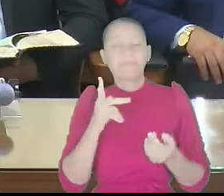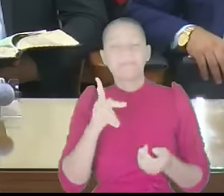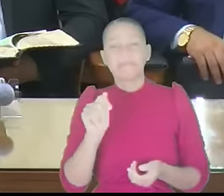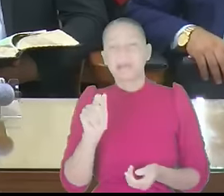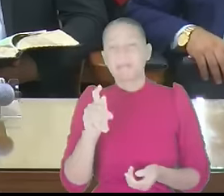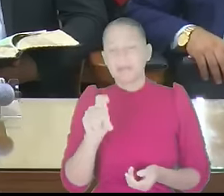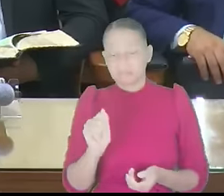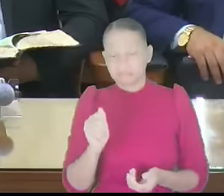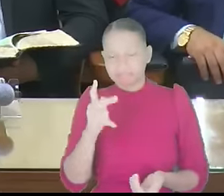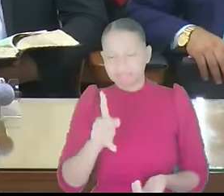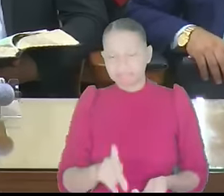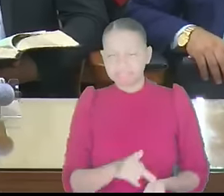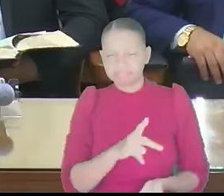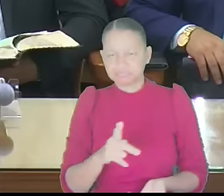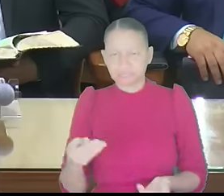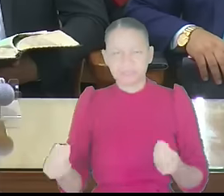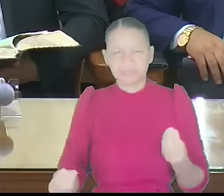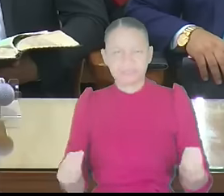jeito,